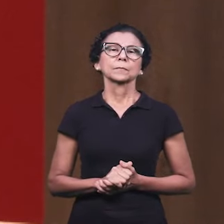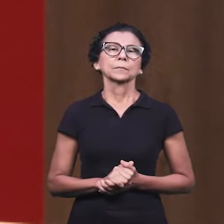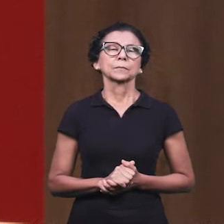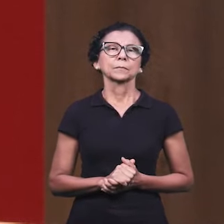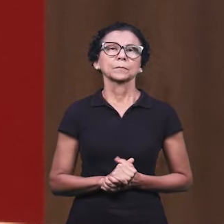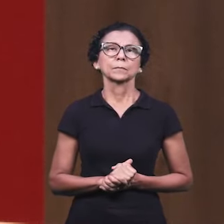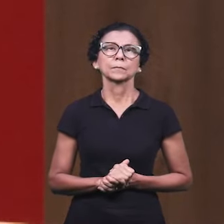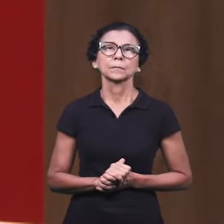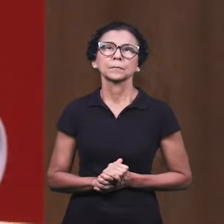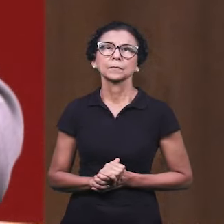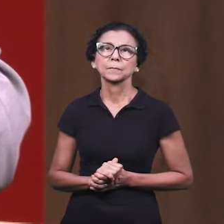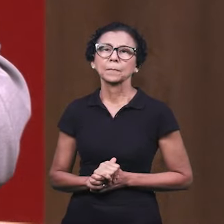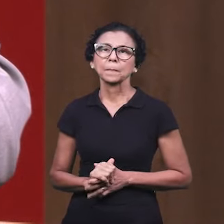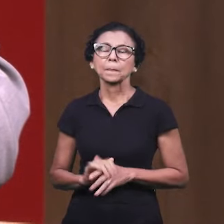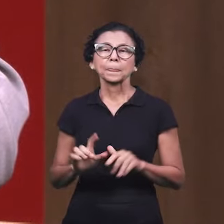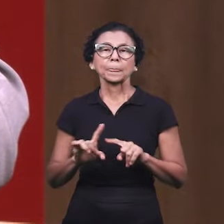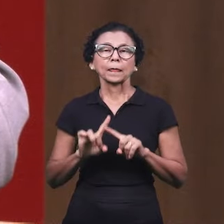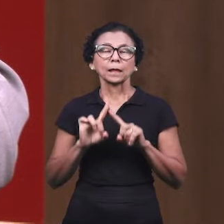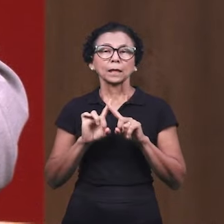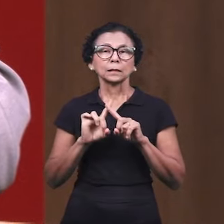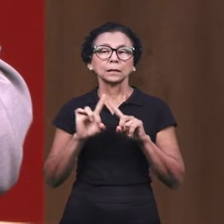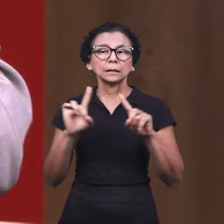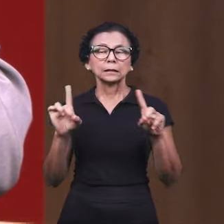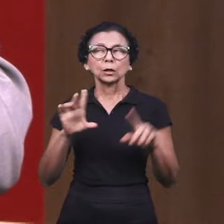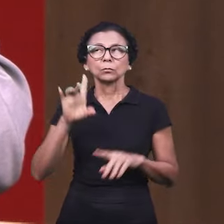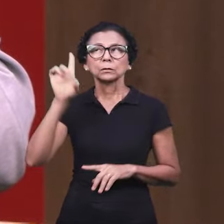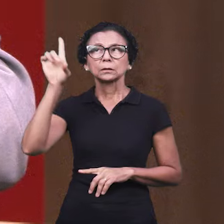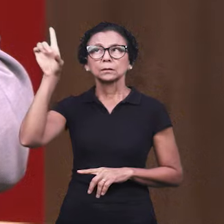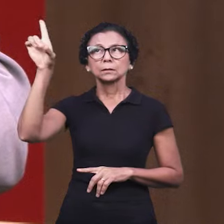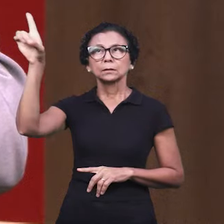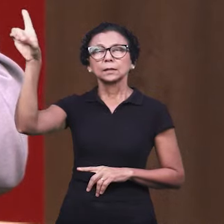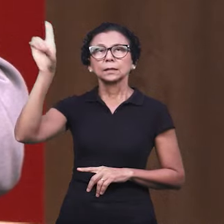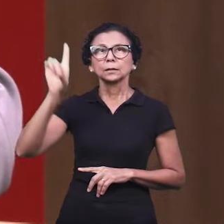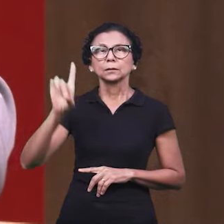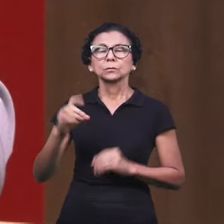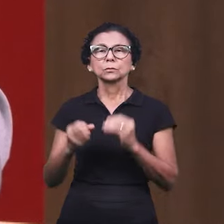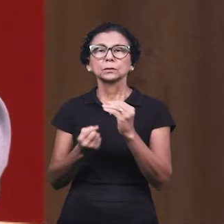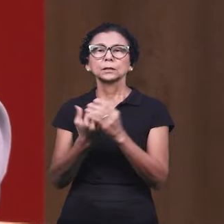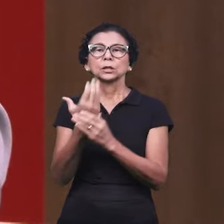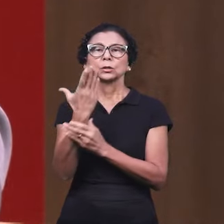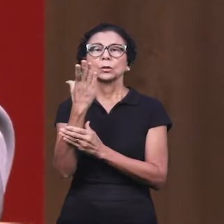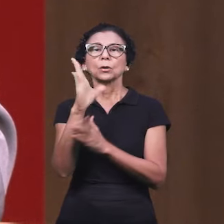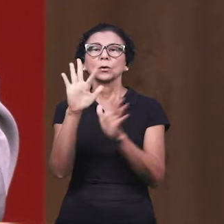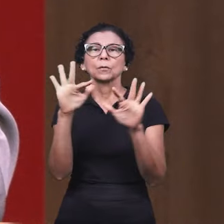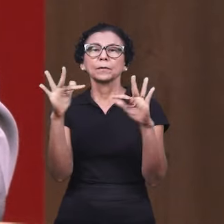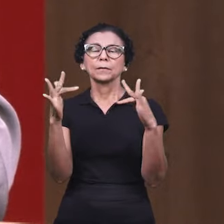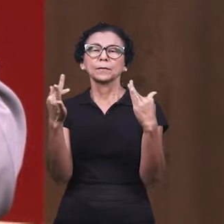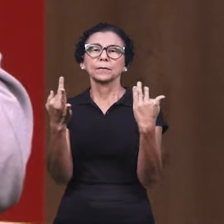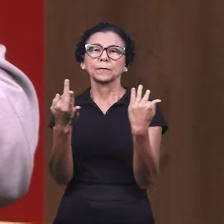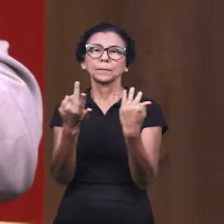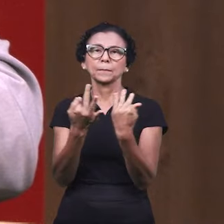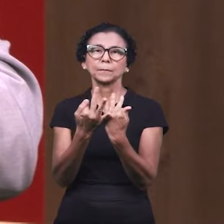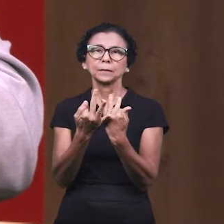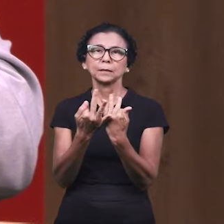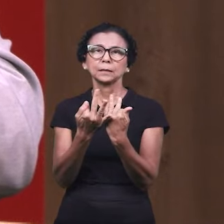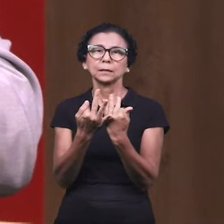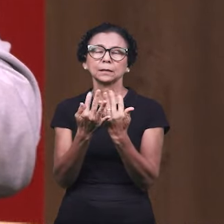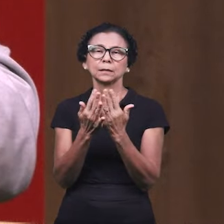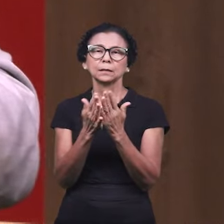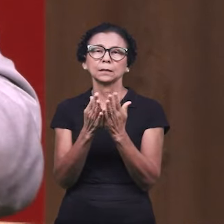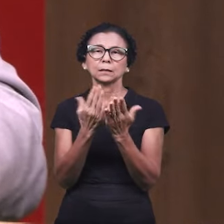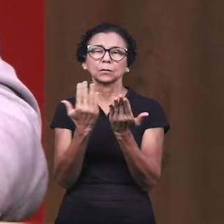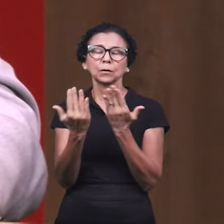Deus constituiu a família como uma eh uma célula né que